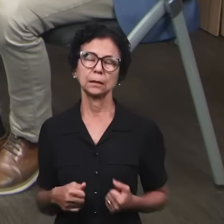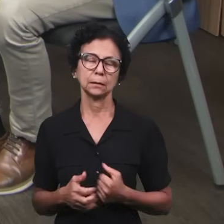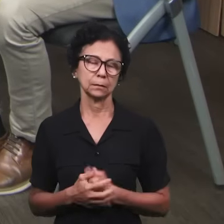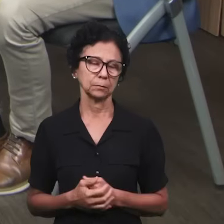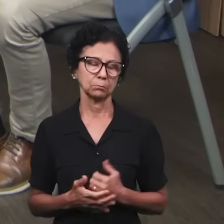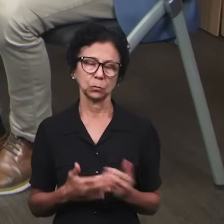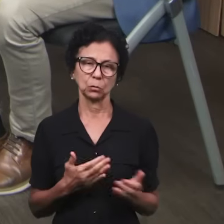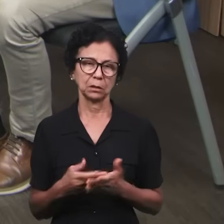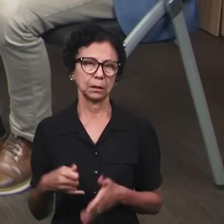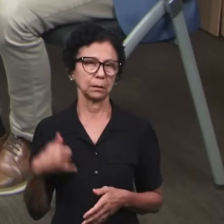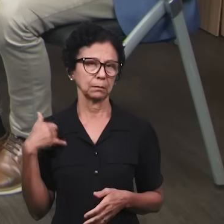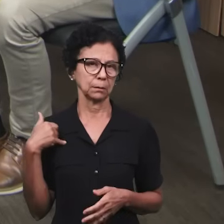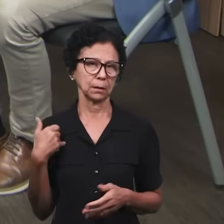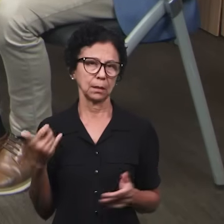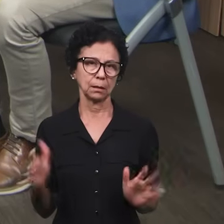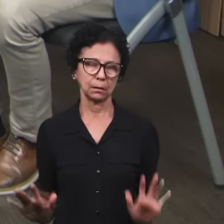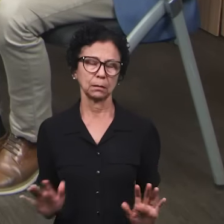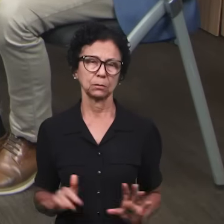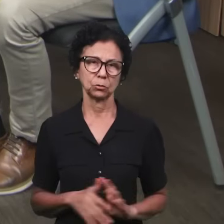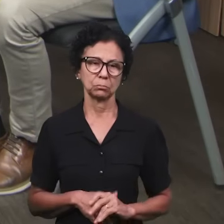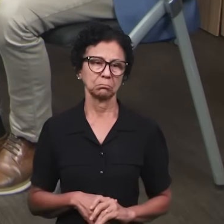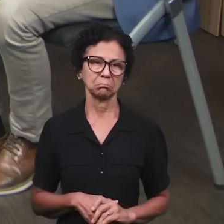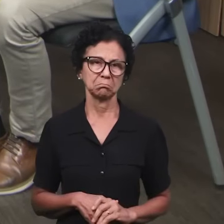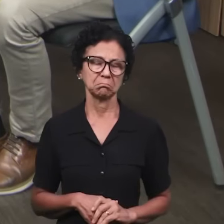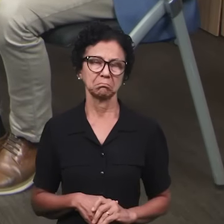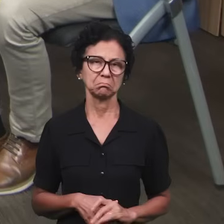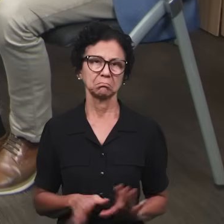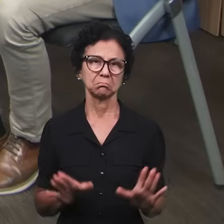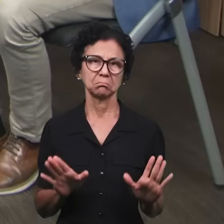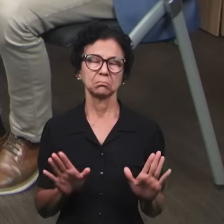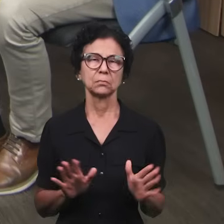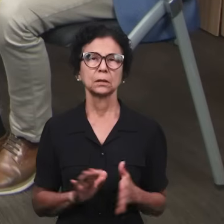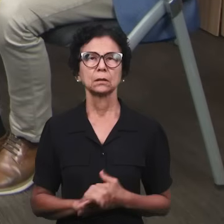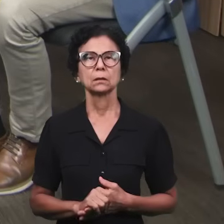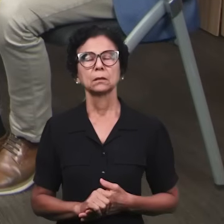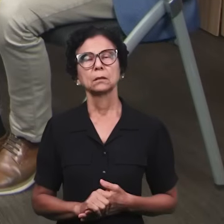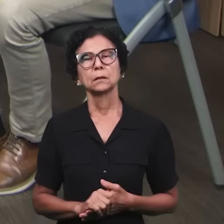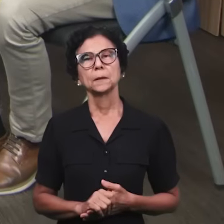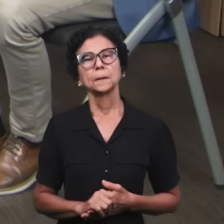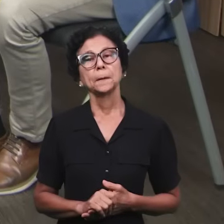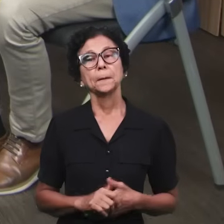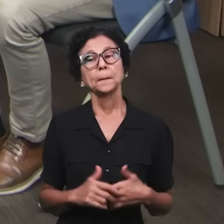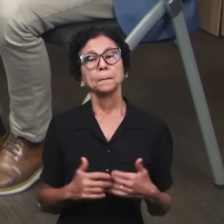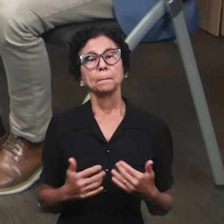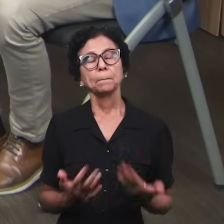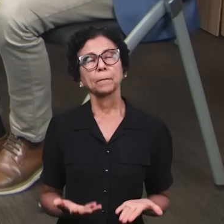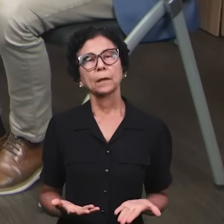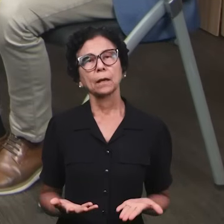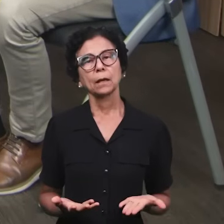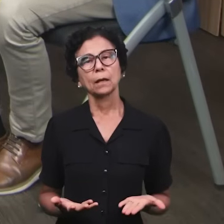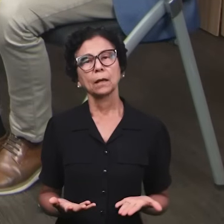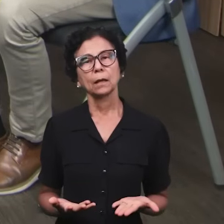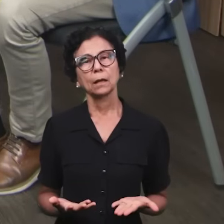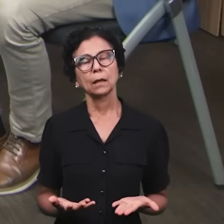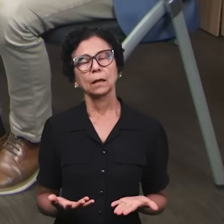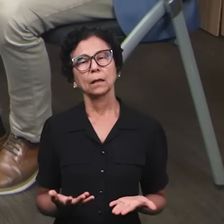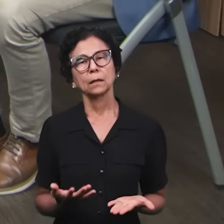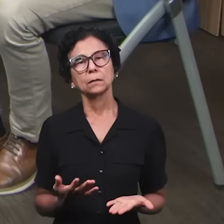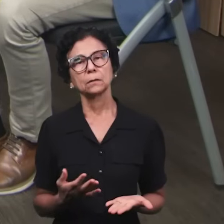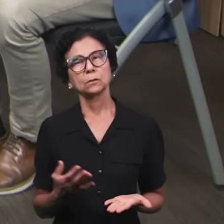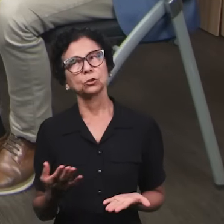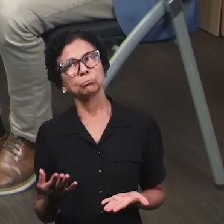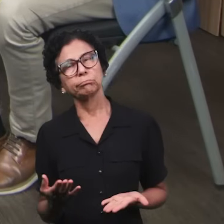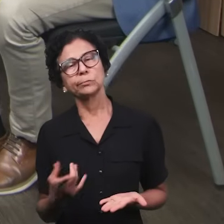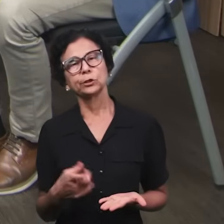jovem, né, isso aí não quer dizer, não diz respeito especificamente ao jovem, em caso de busca